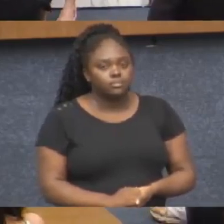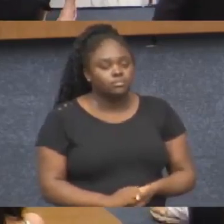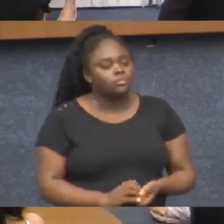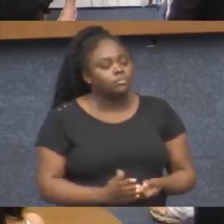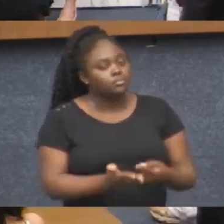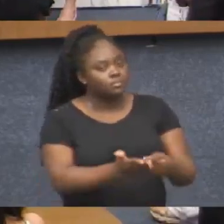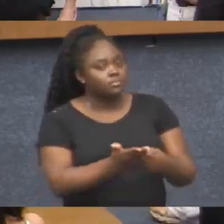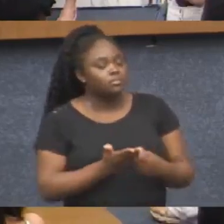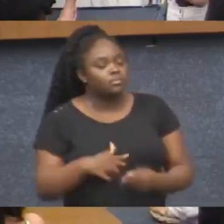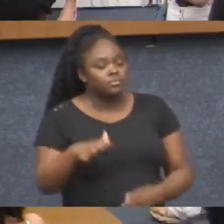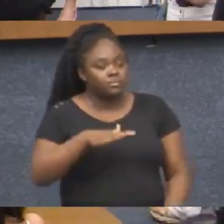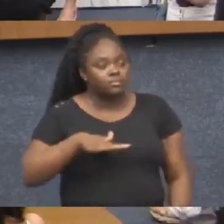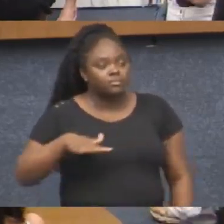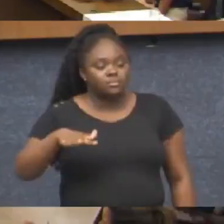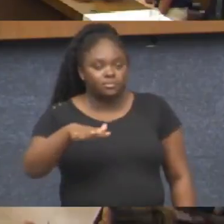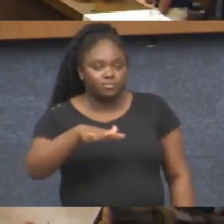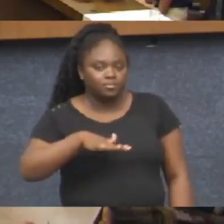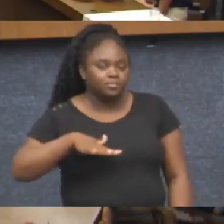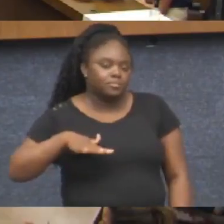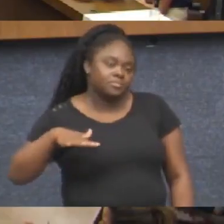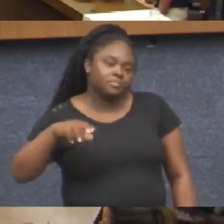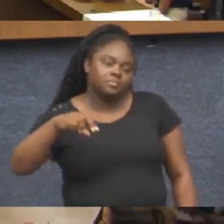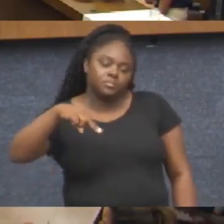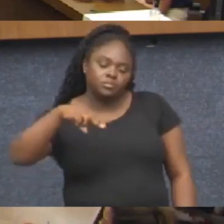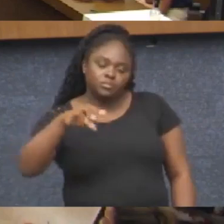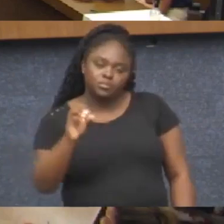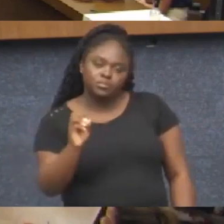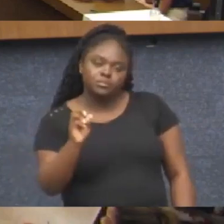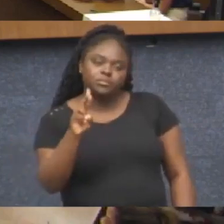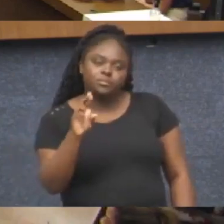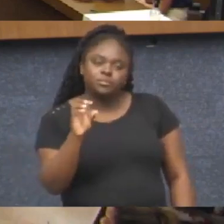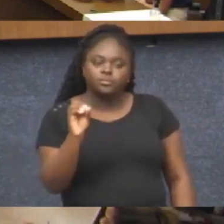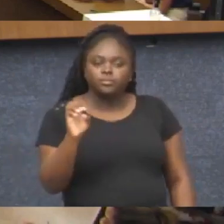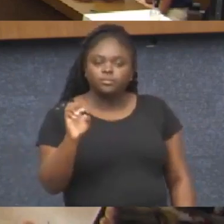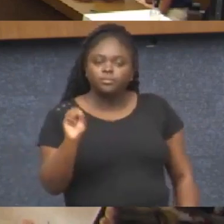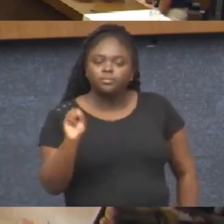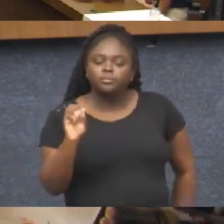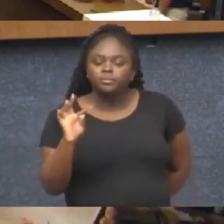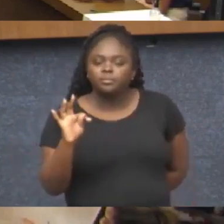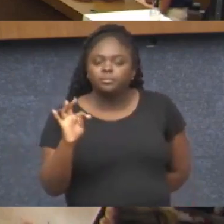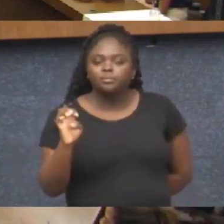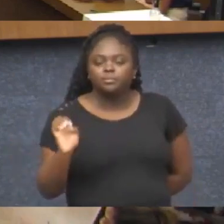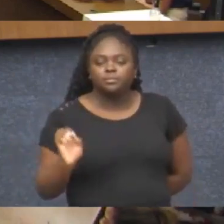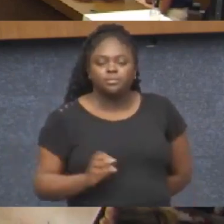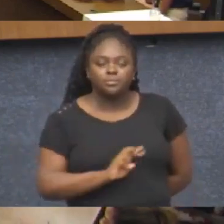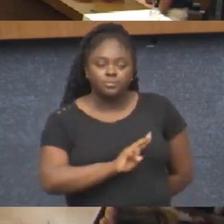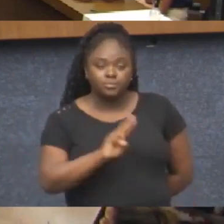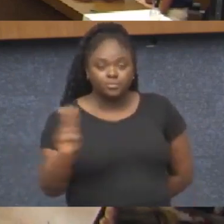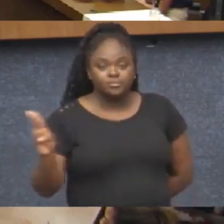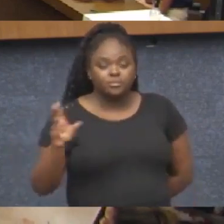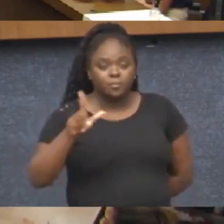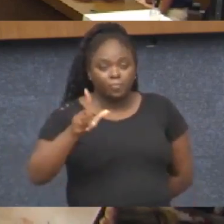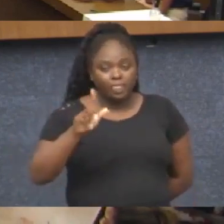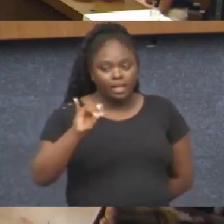Convidamos agora pela Regional Noroeste, Lina Oliveira Santos,